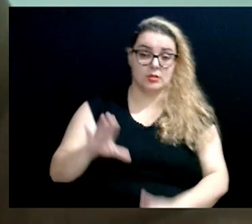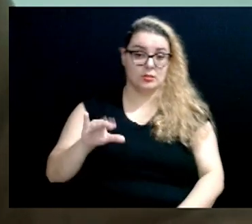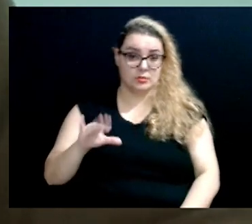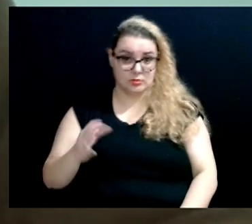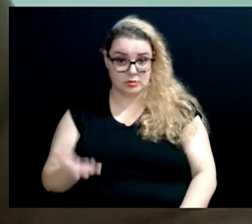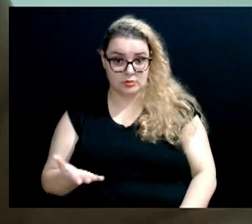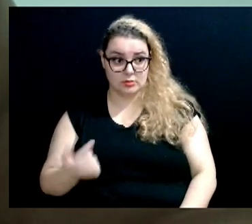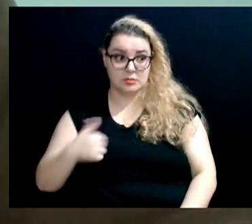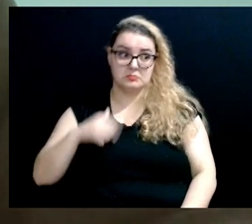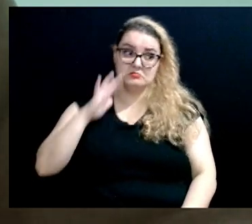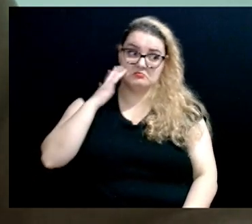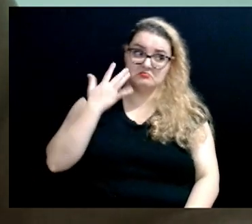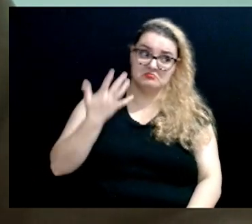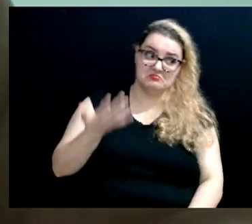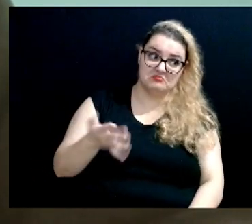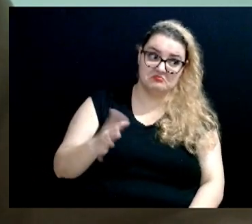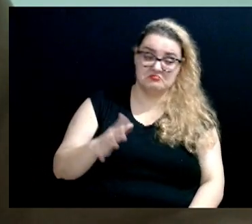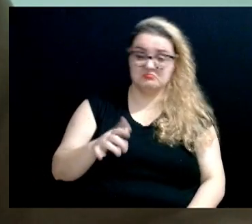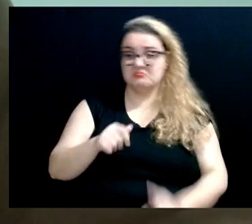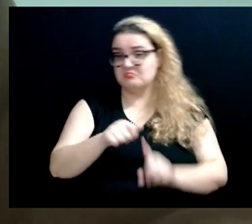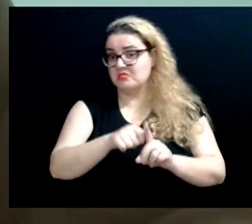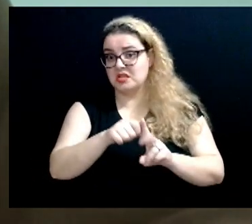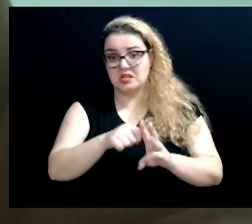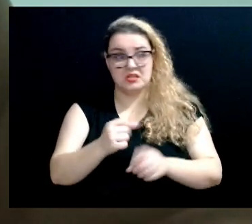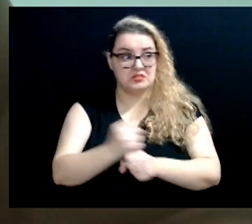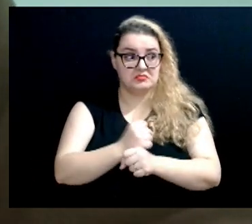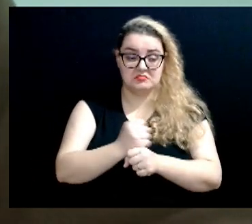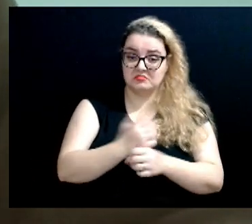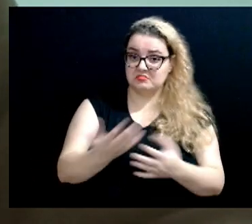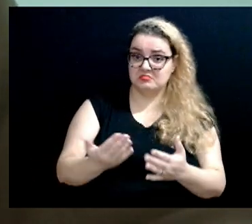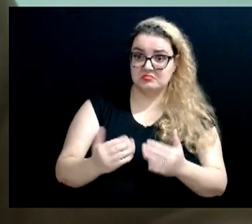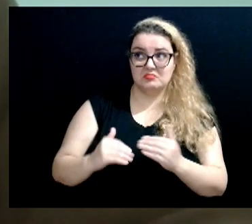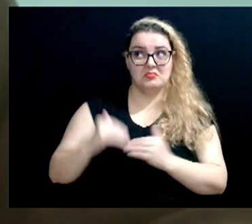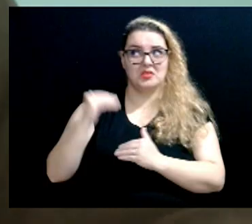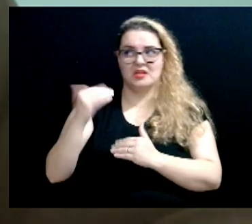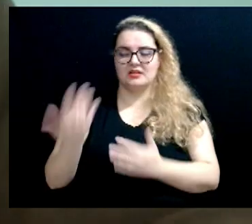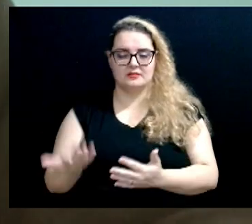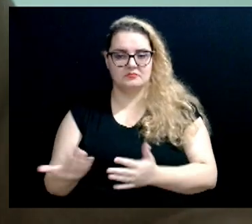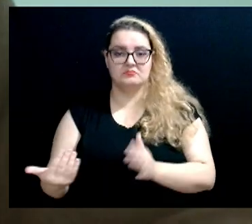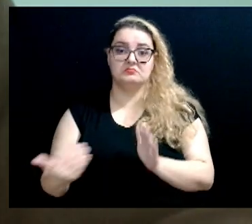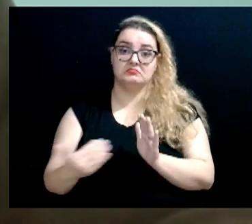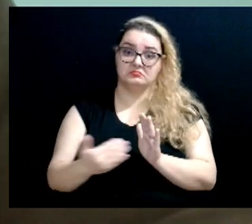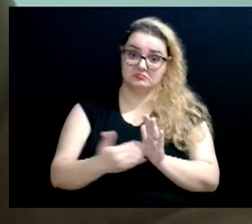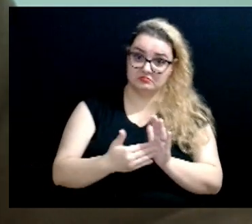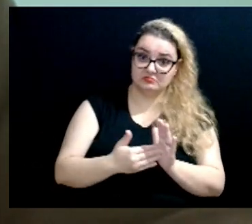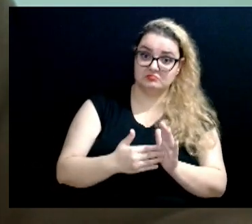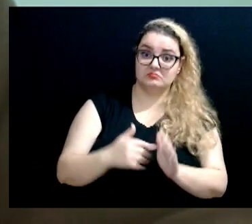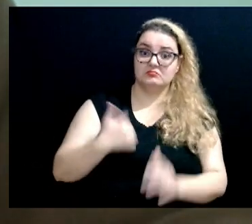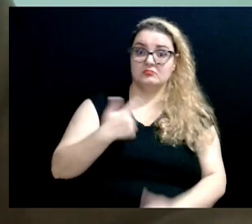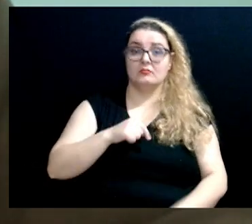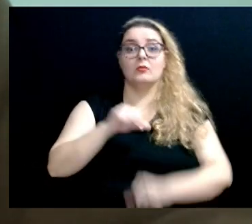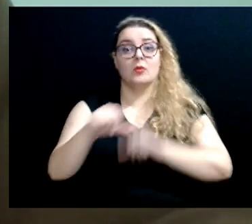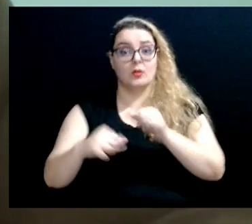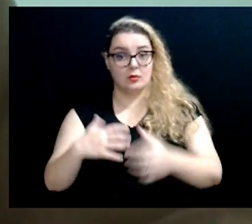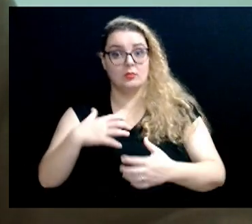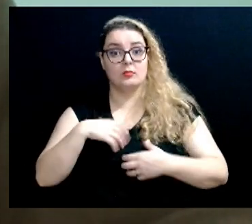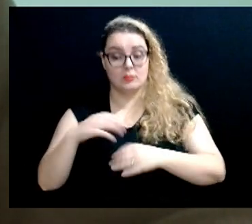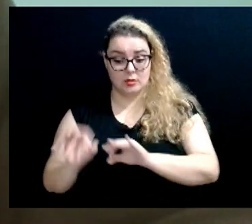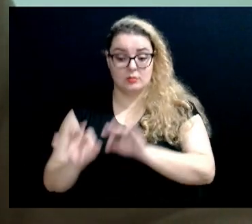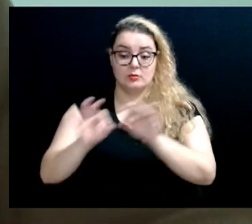daqui meses, anos, aí no máximo, talvez até a gente mude a forma de monitorizar o sono.